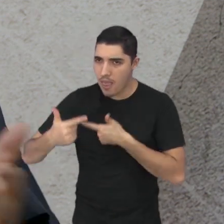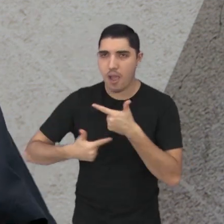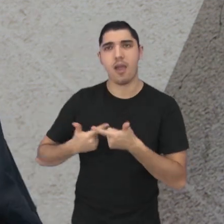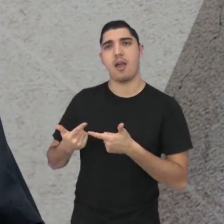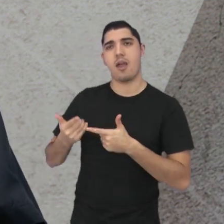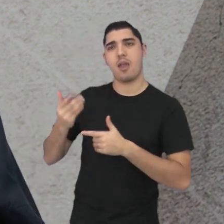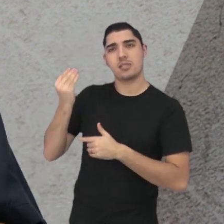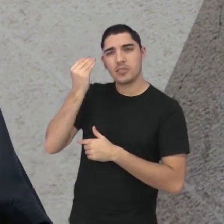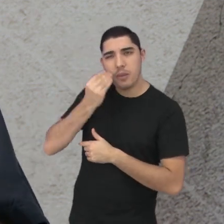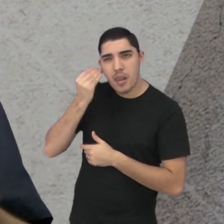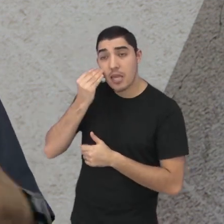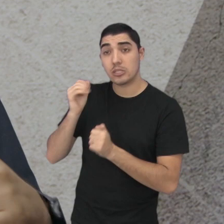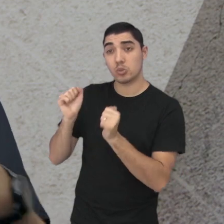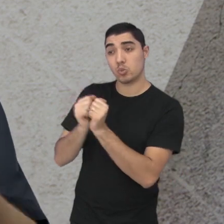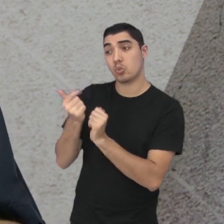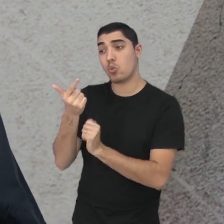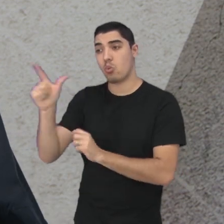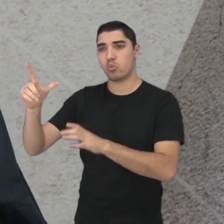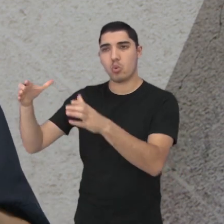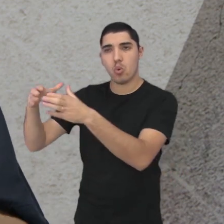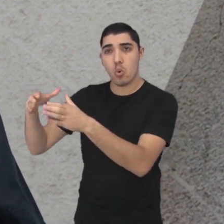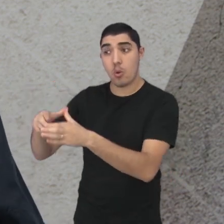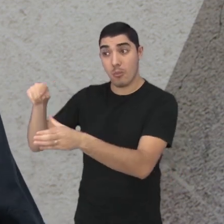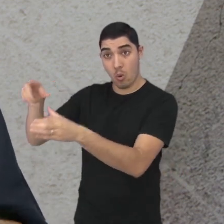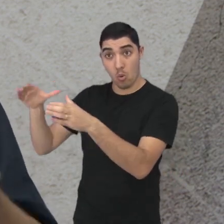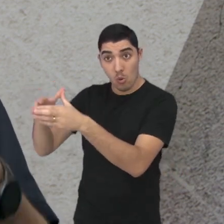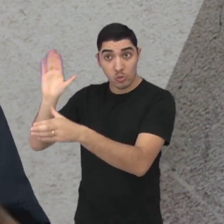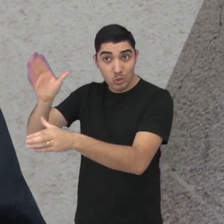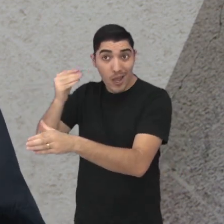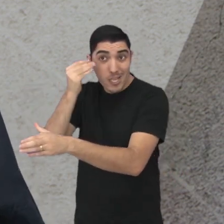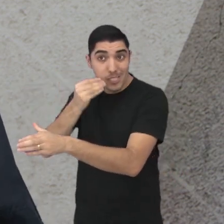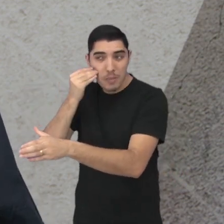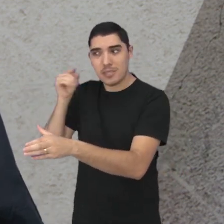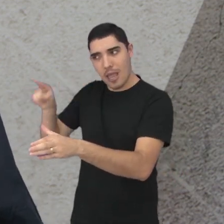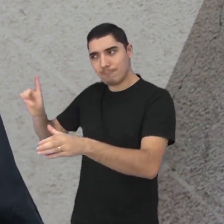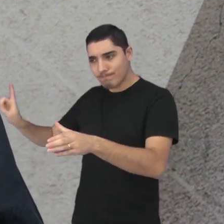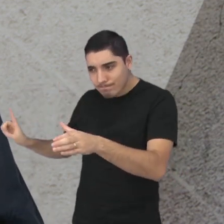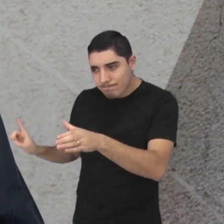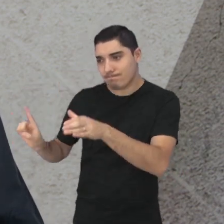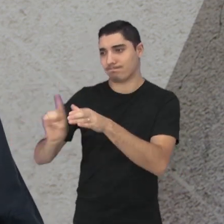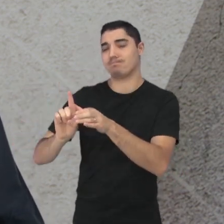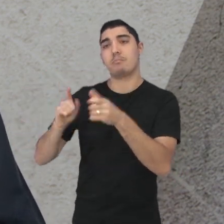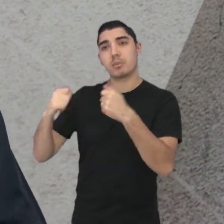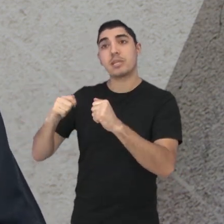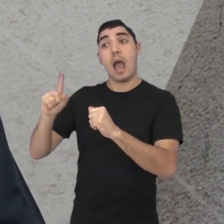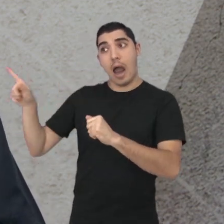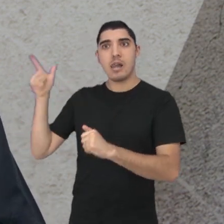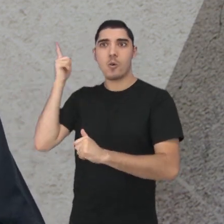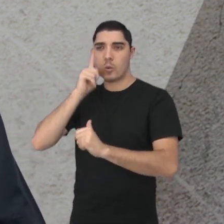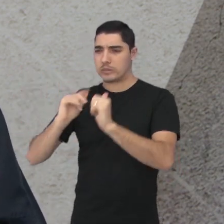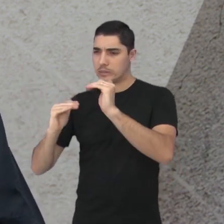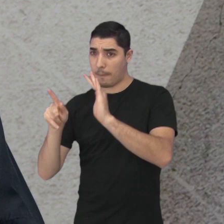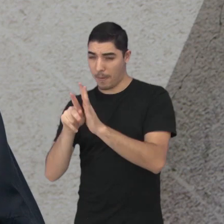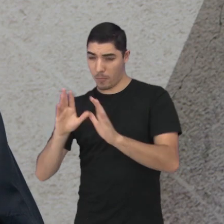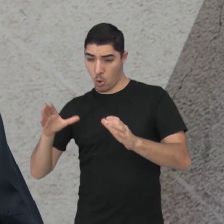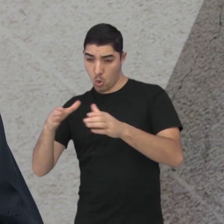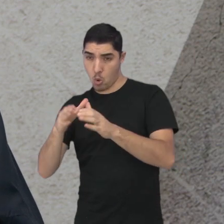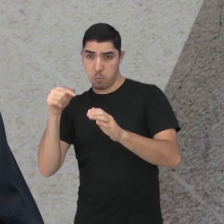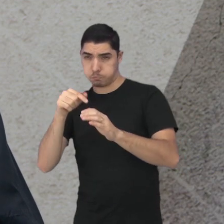equipes mais desenvolvidas, equipes com um pouco mais de experiência, para ele conseguir entrar no mesmo nível de